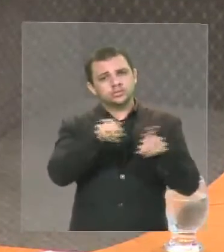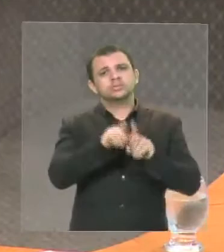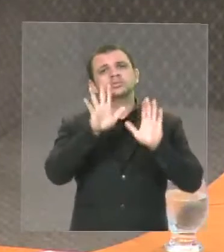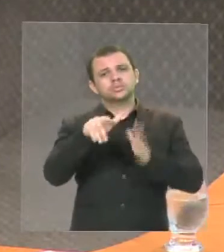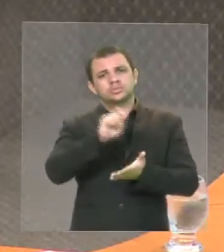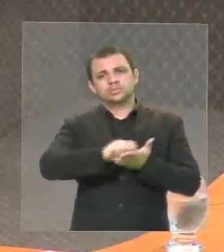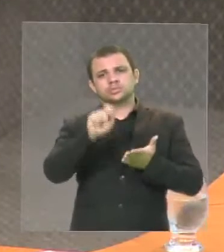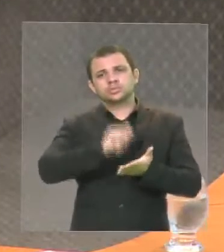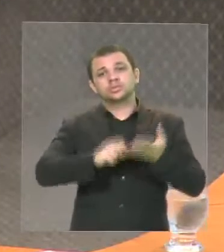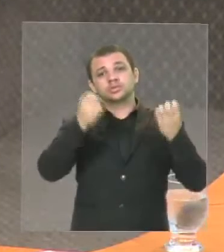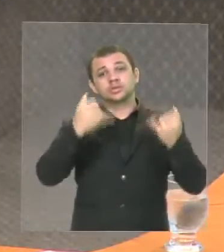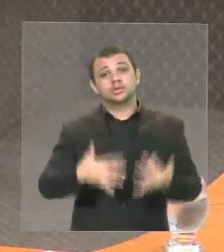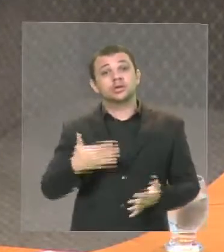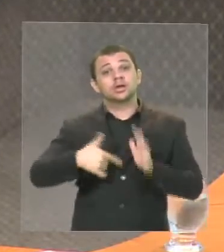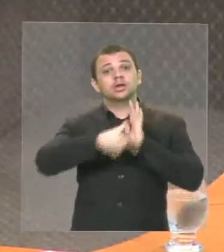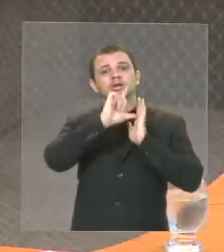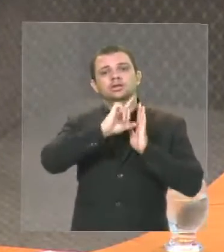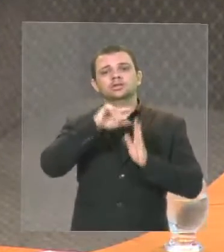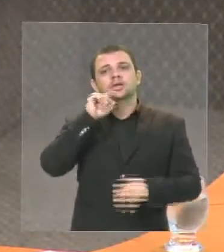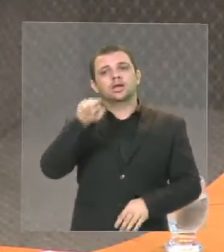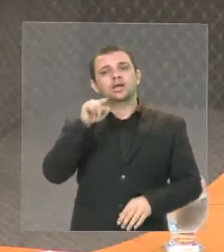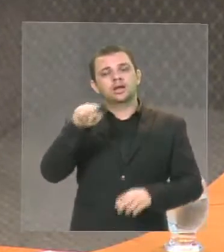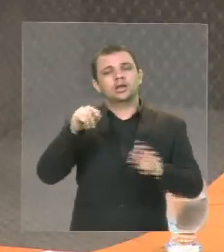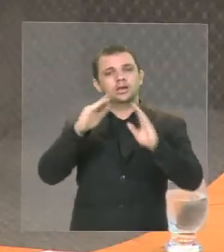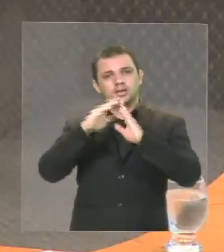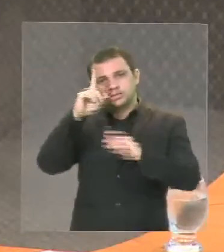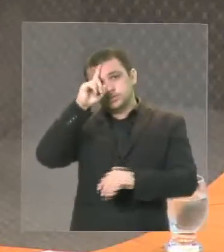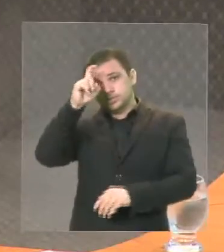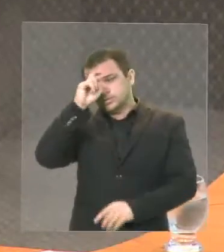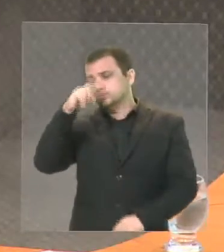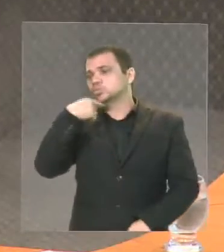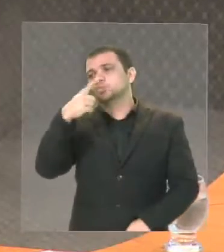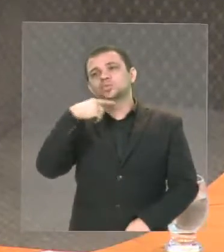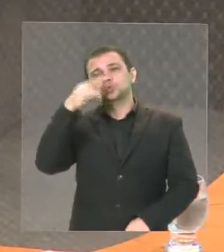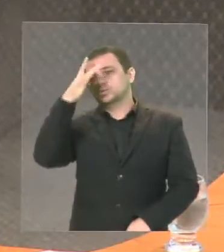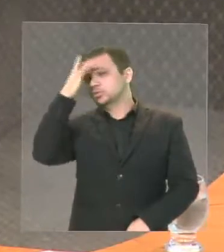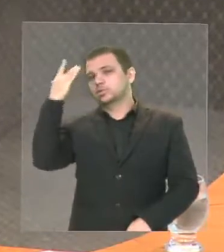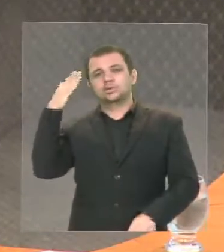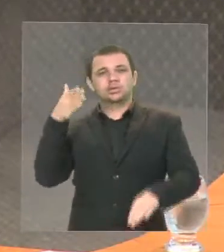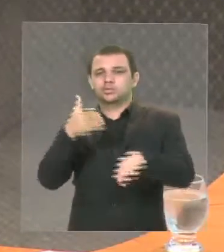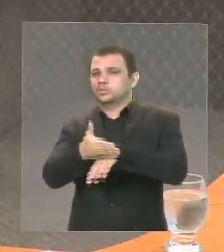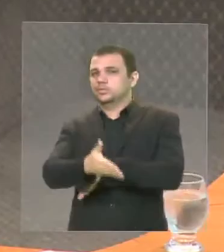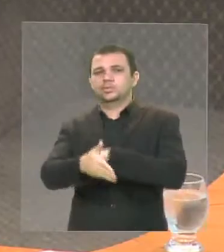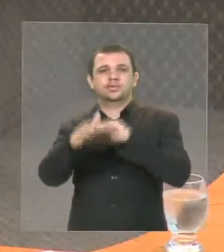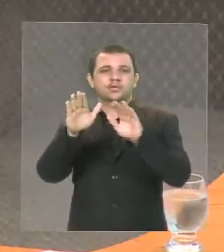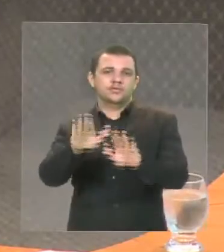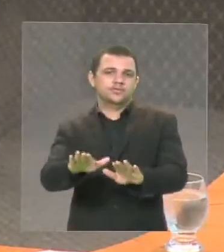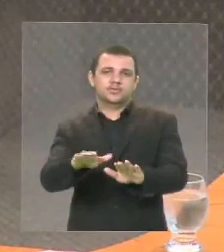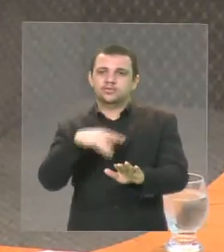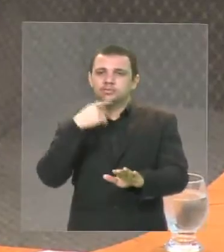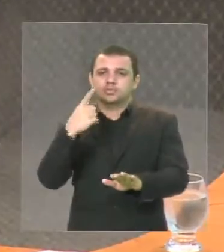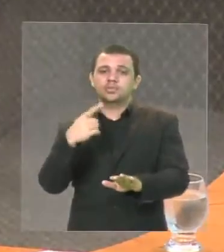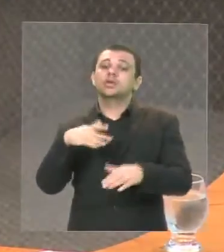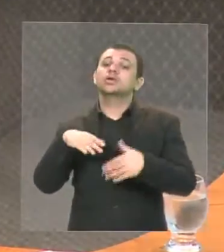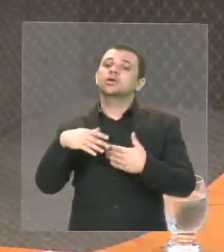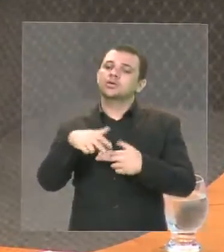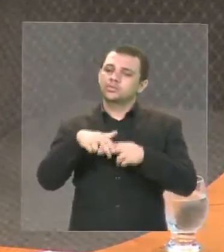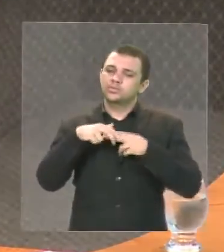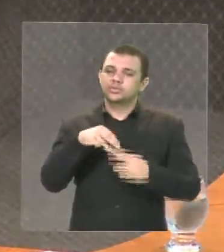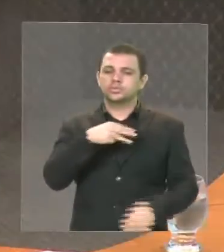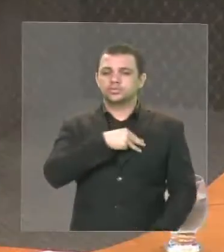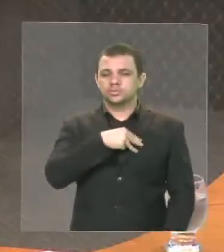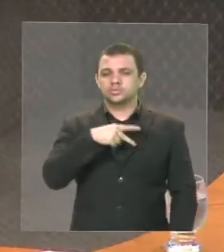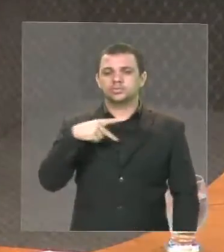tem condições de receber pacientes. Foi então que o Ministério Público recomendou